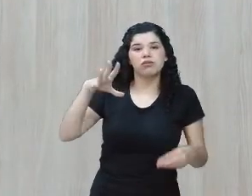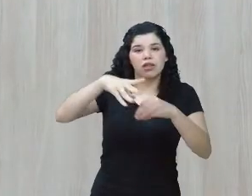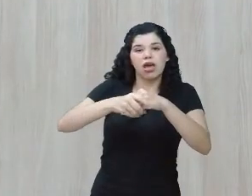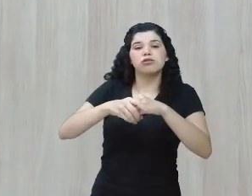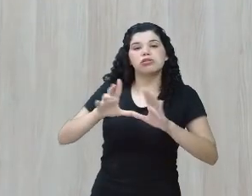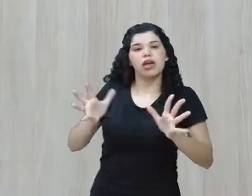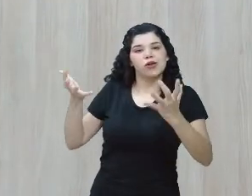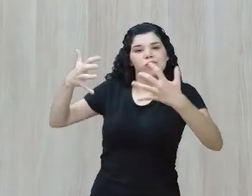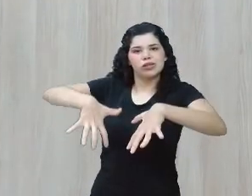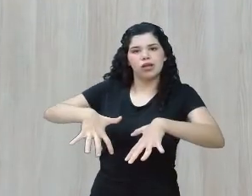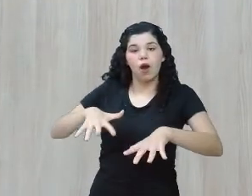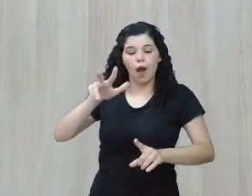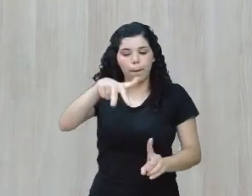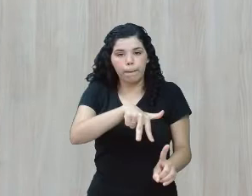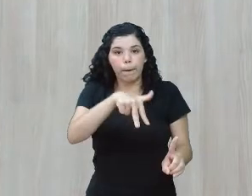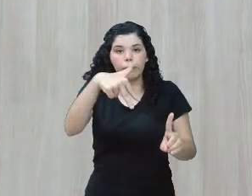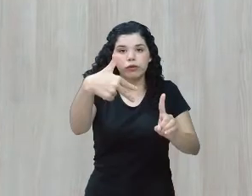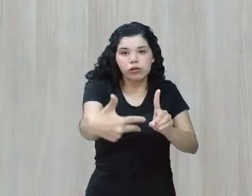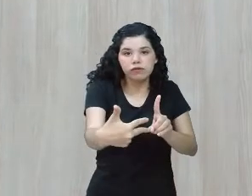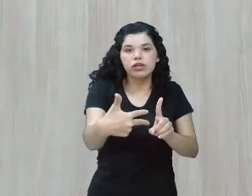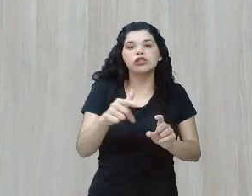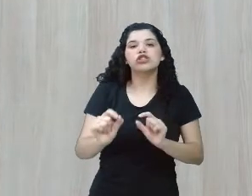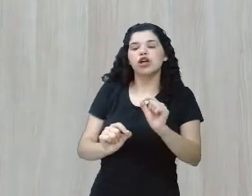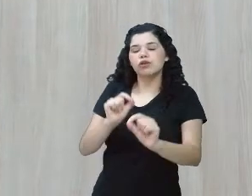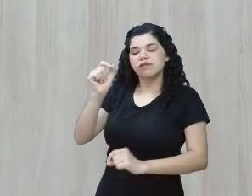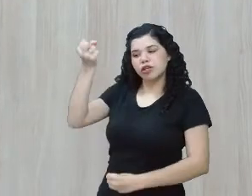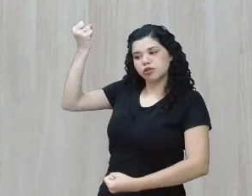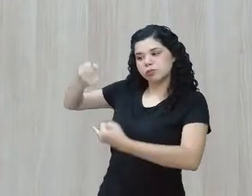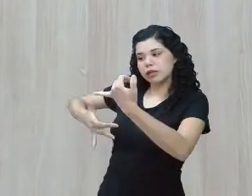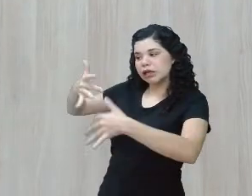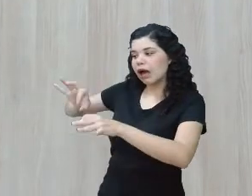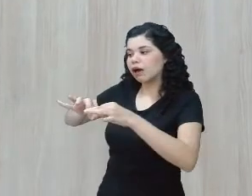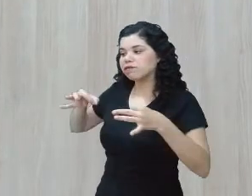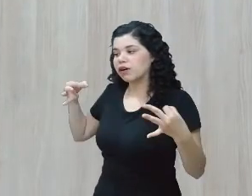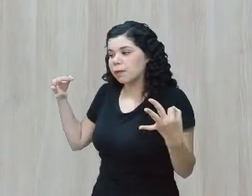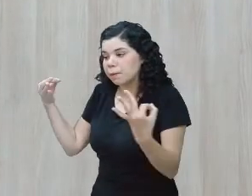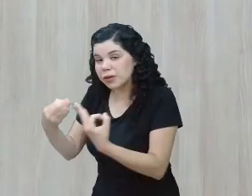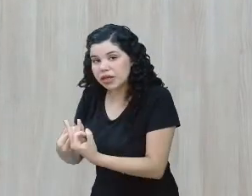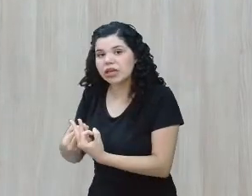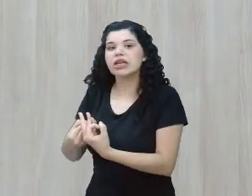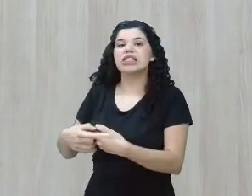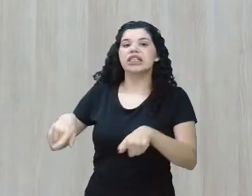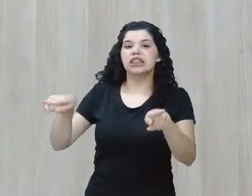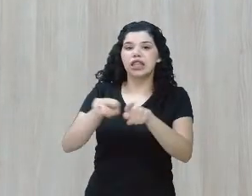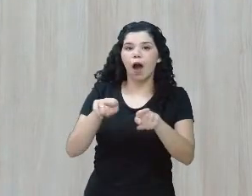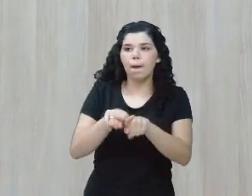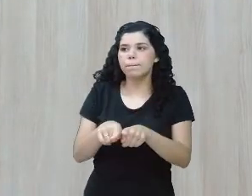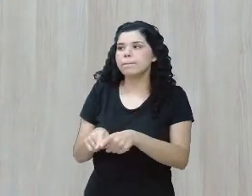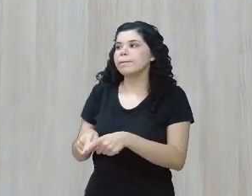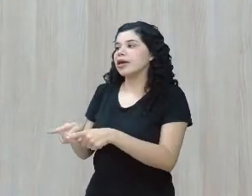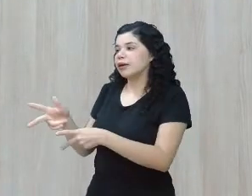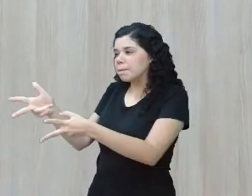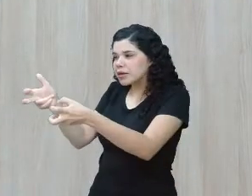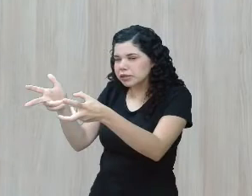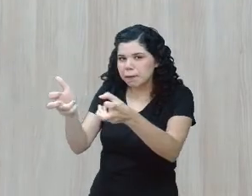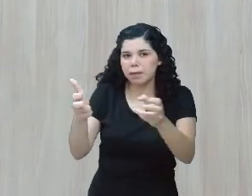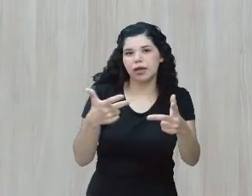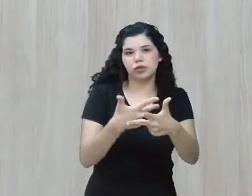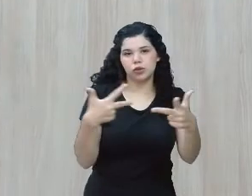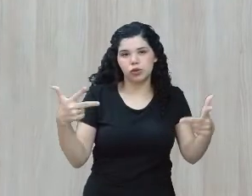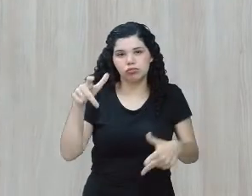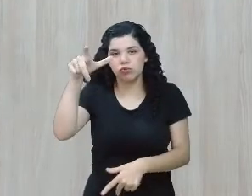desses olhares que ele vai ouvir aqui a família, ele vai perceber e ouvir o estudante,